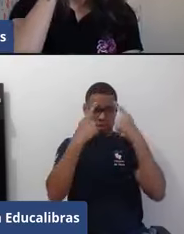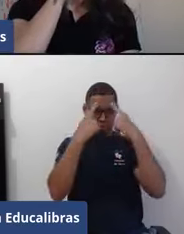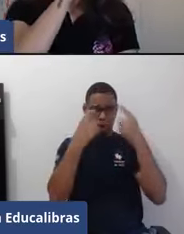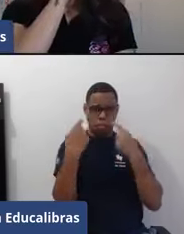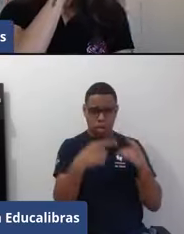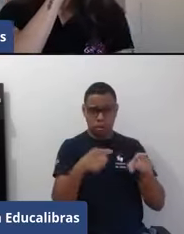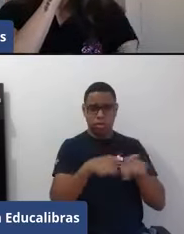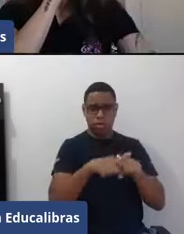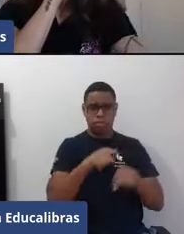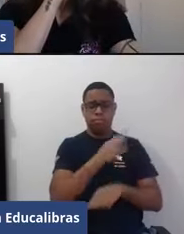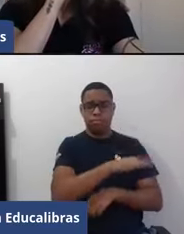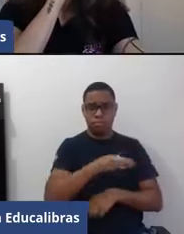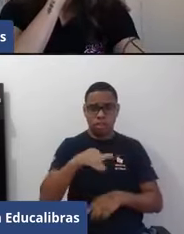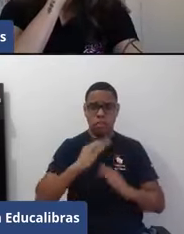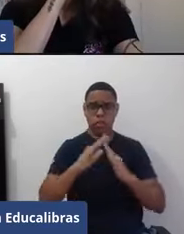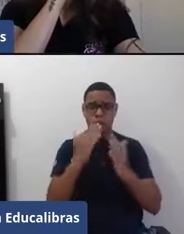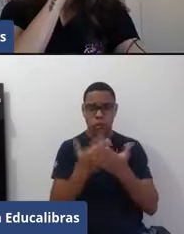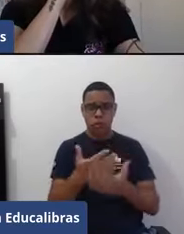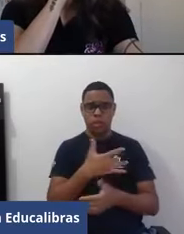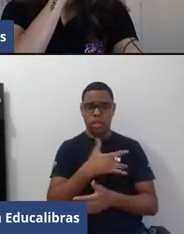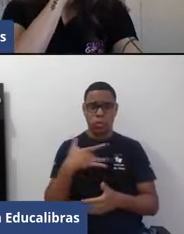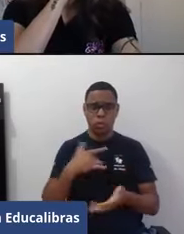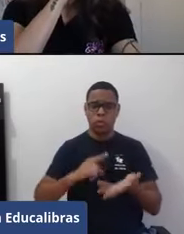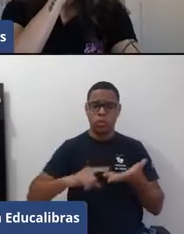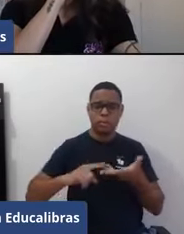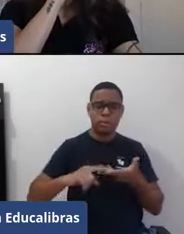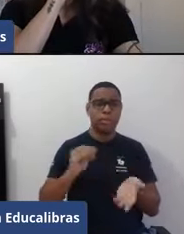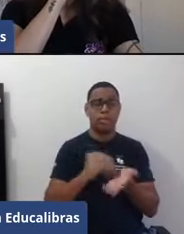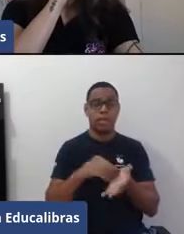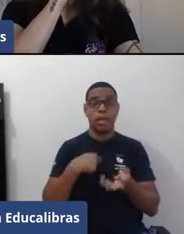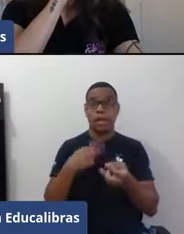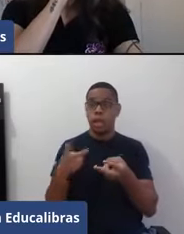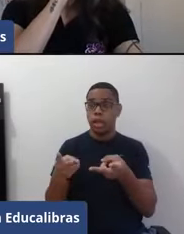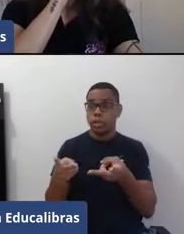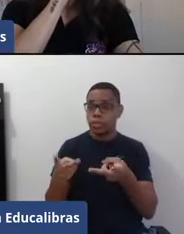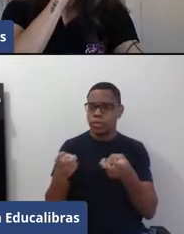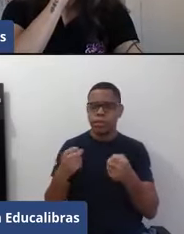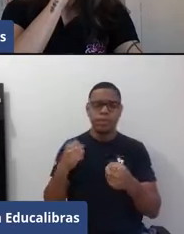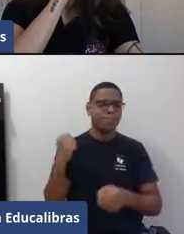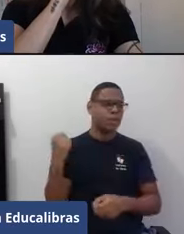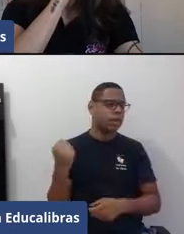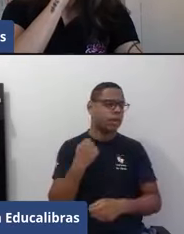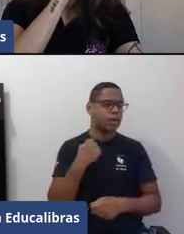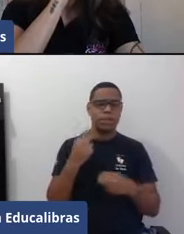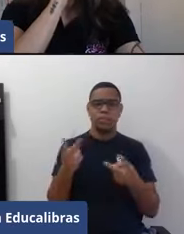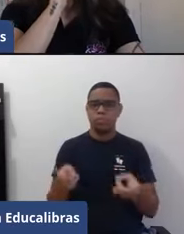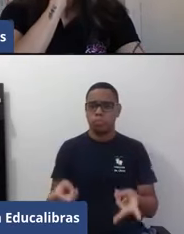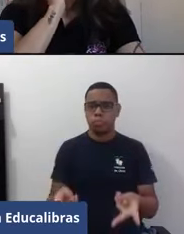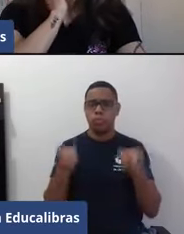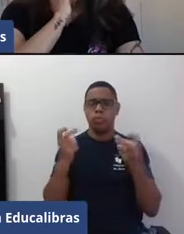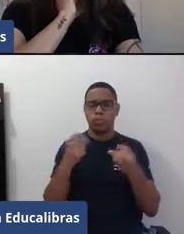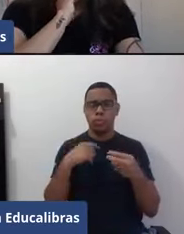escola, saúde, tudo. Eu percebi a gravidade de tudo que está acontecendo, eu entendo o que a Eliane está dizendo aqui. Eu estou